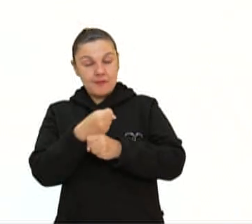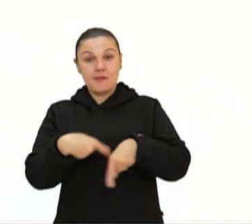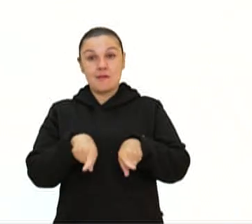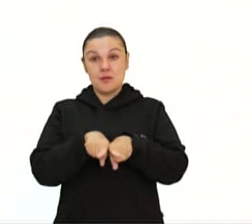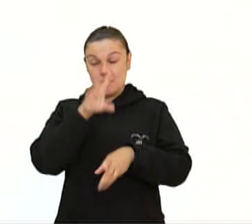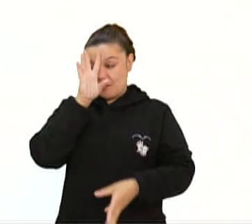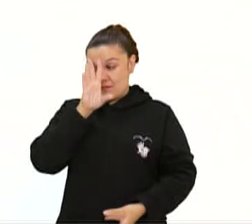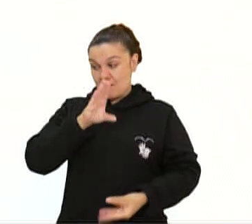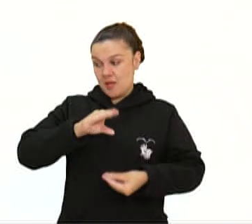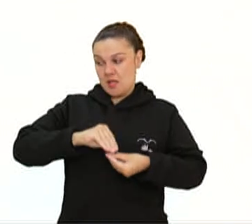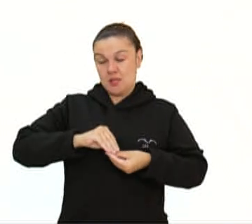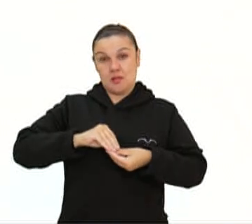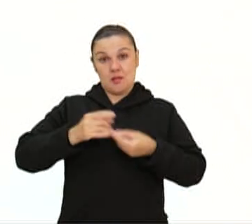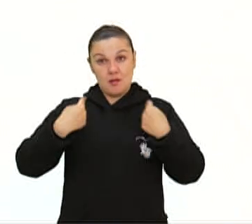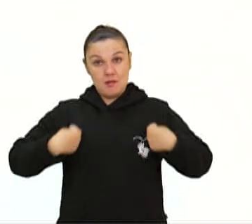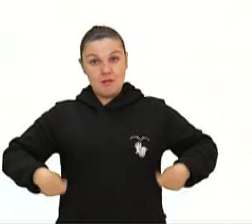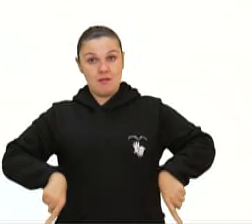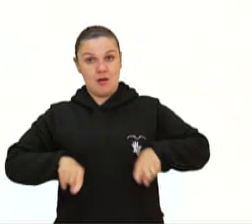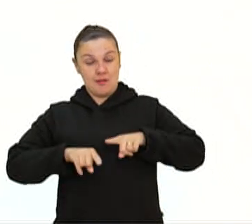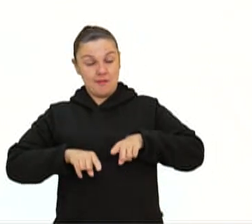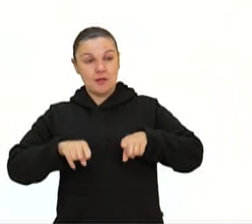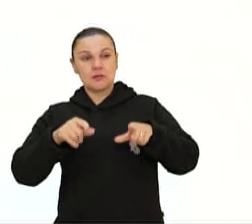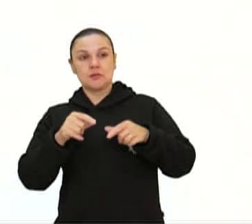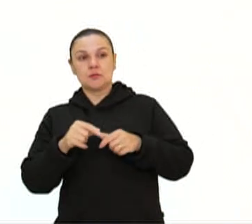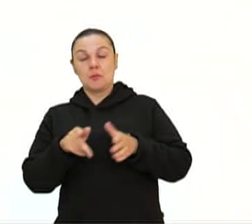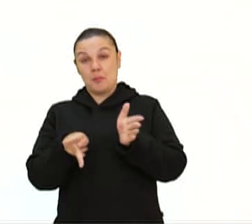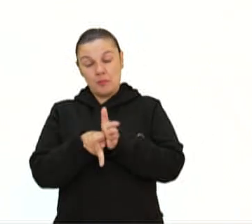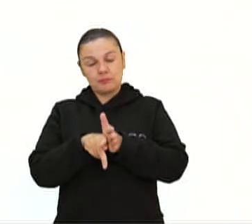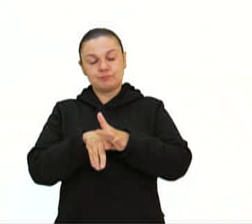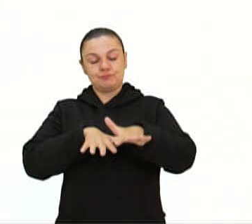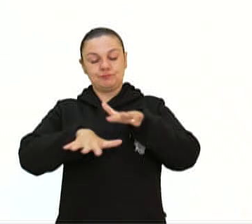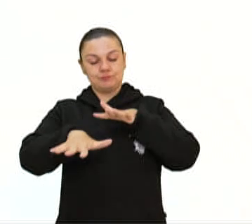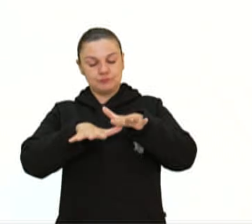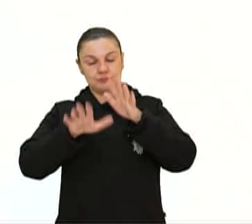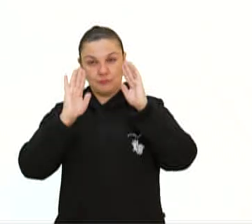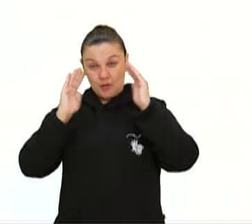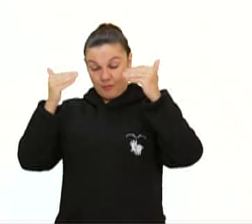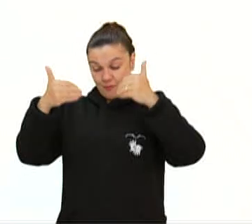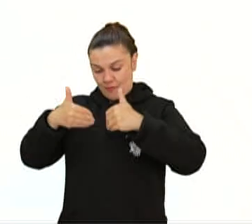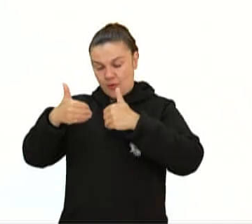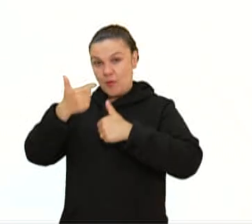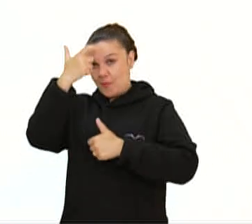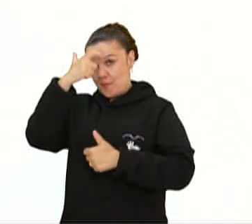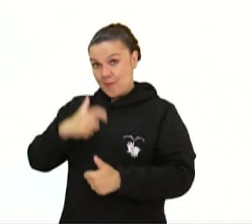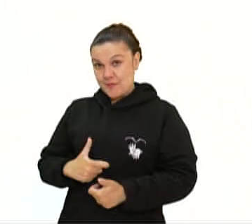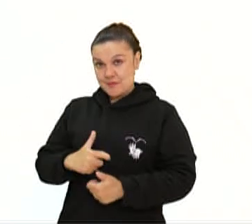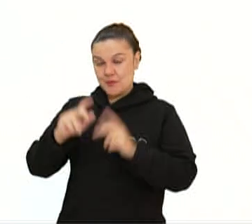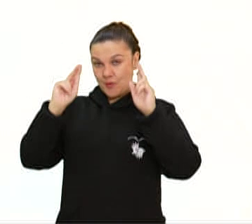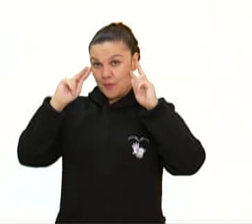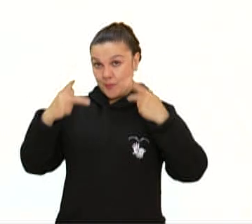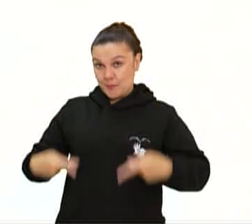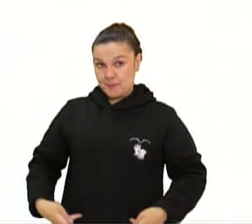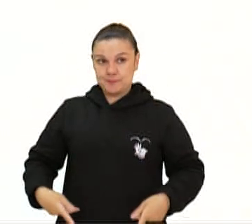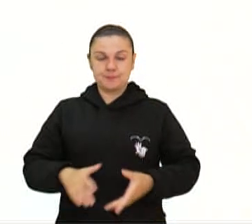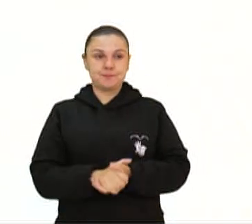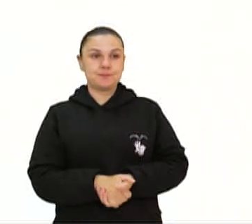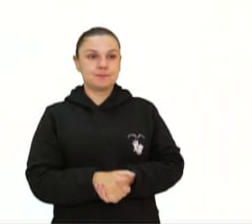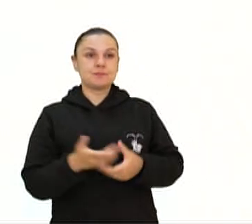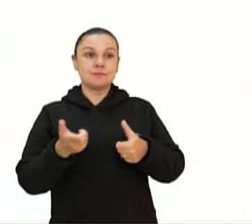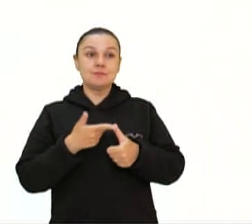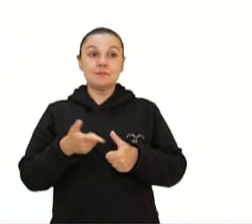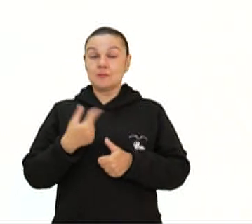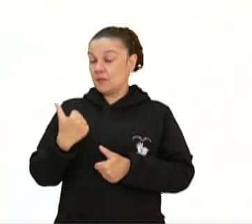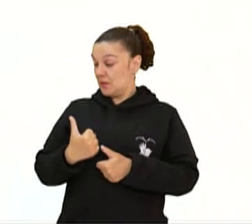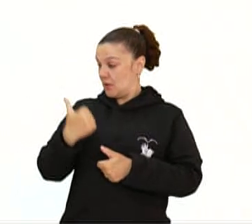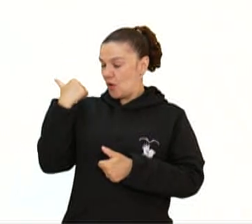compreender a anatomia e fisiologia do sistema locomotor voltado para o ser humano. Tudo bem? Então vamos lá. O que nós temos